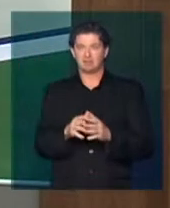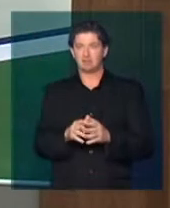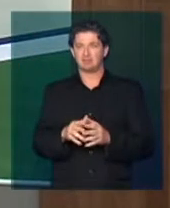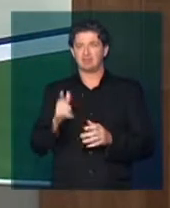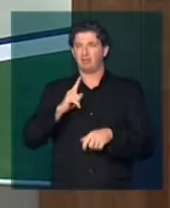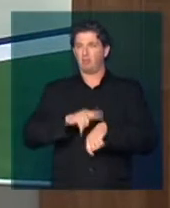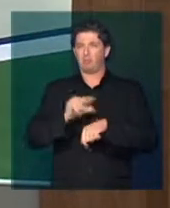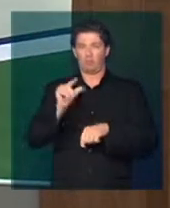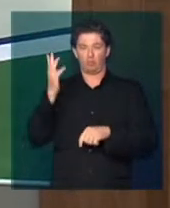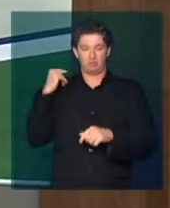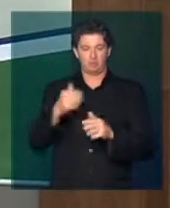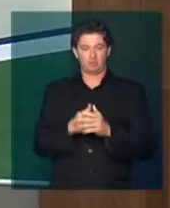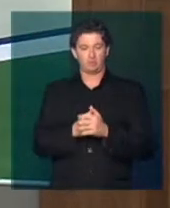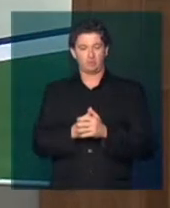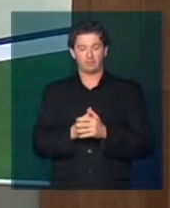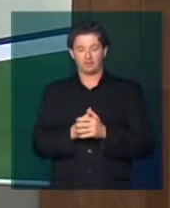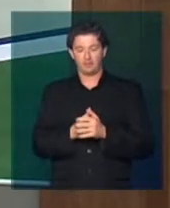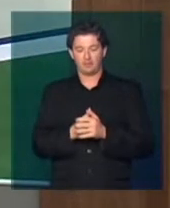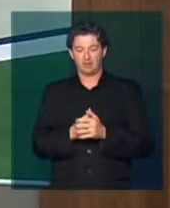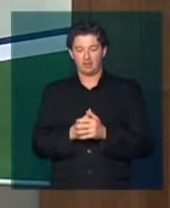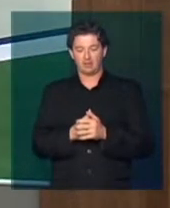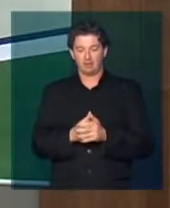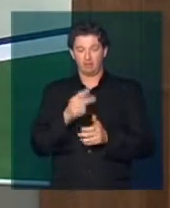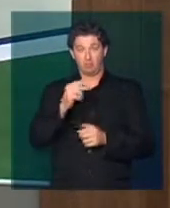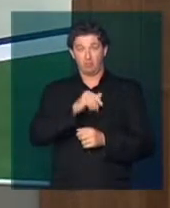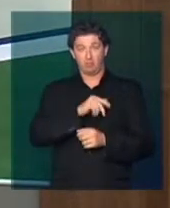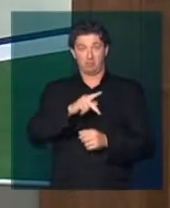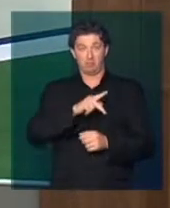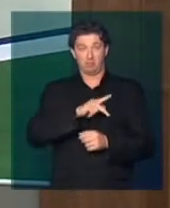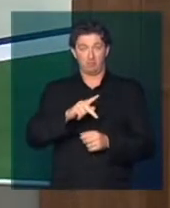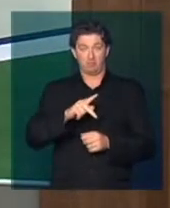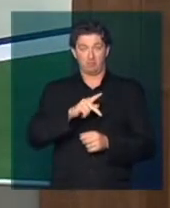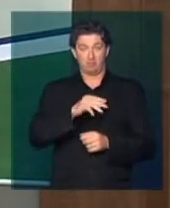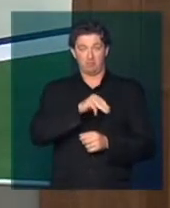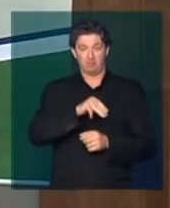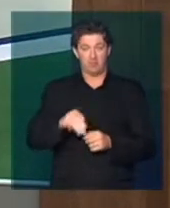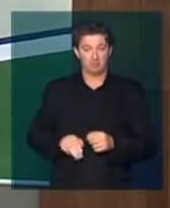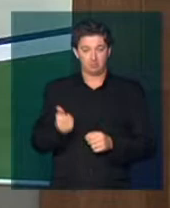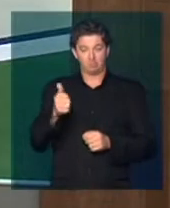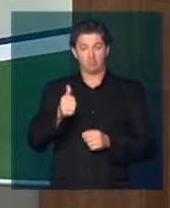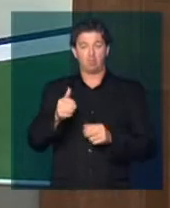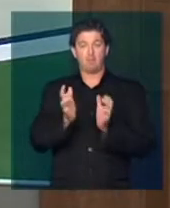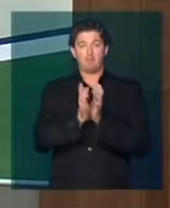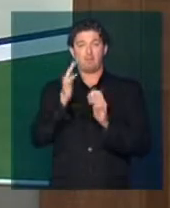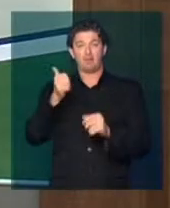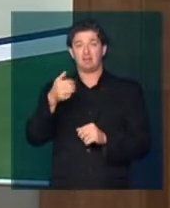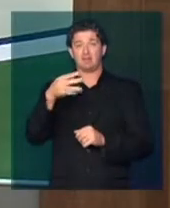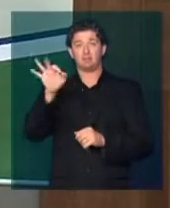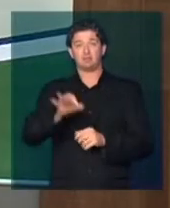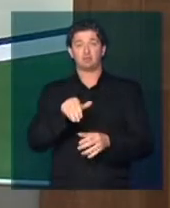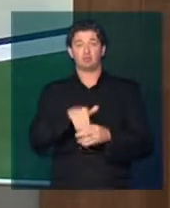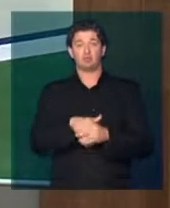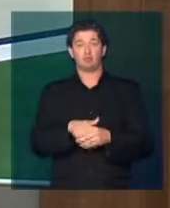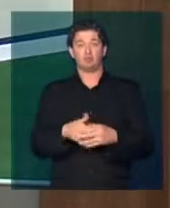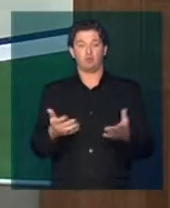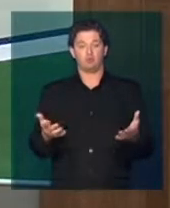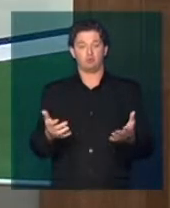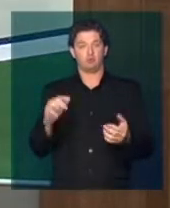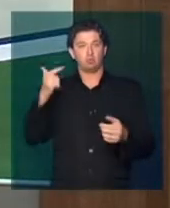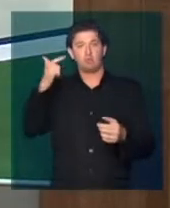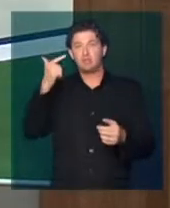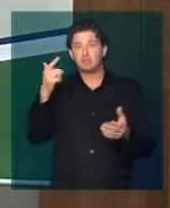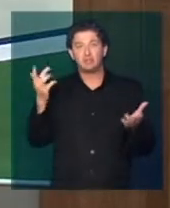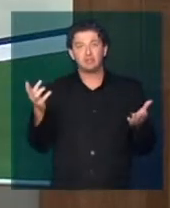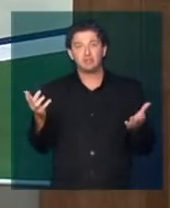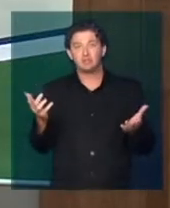lá recentemente com o Carlos Bezerra, e o primeiro-ministro Hollande, o partido dele só tem 13% dos votos do Parlamento. Isso não existe em